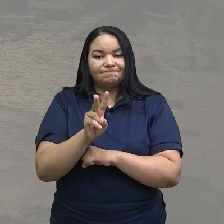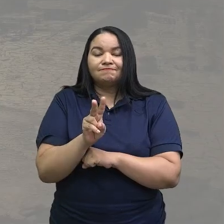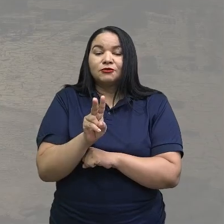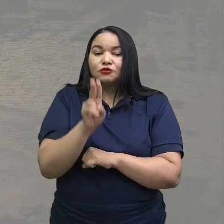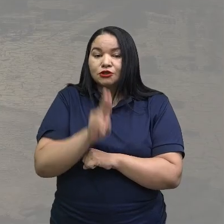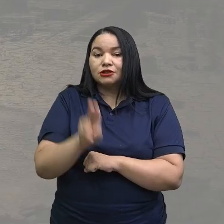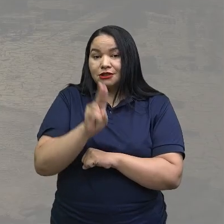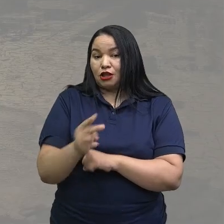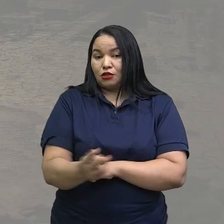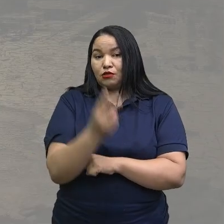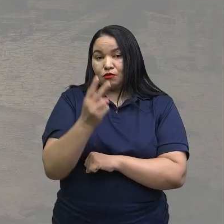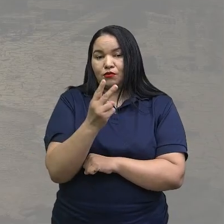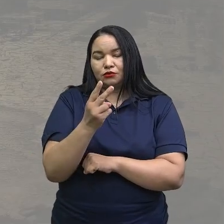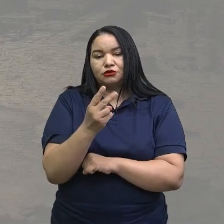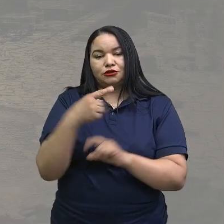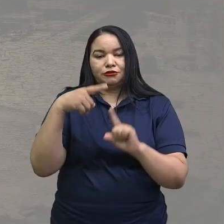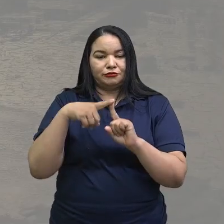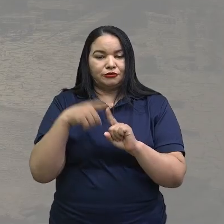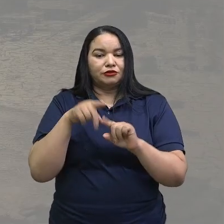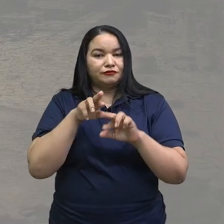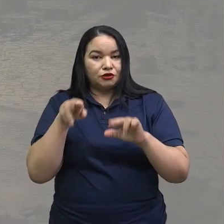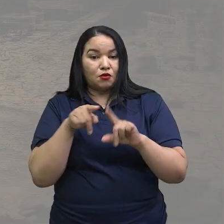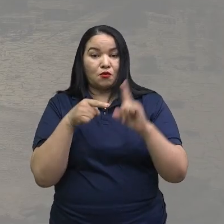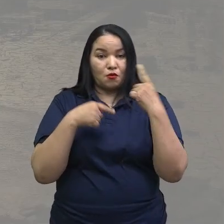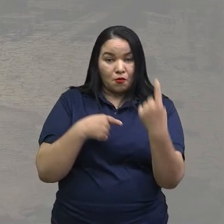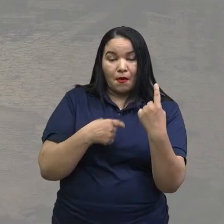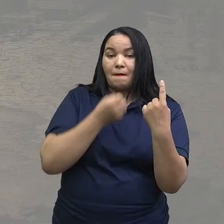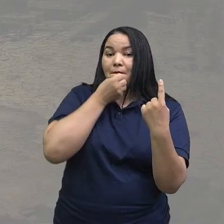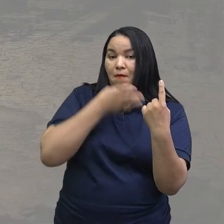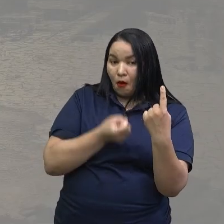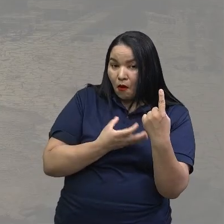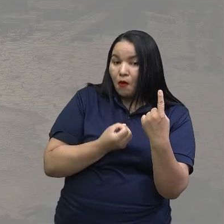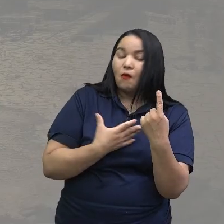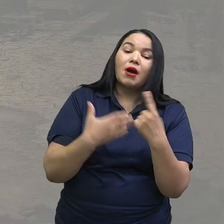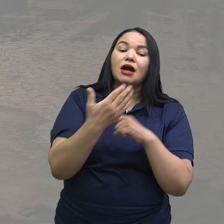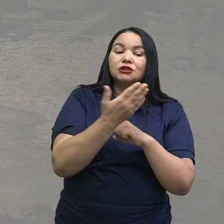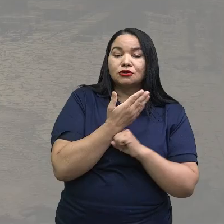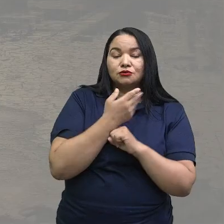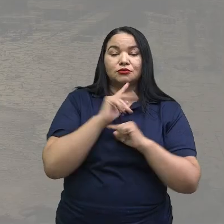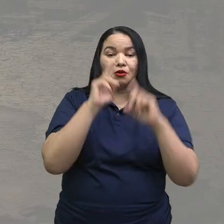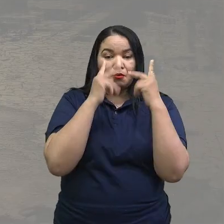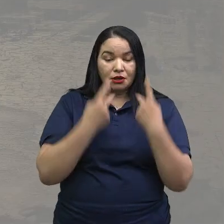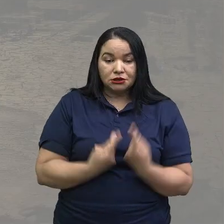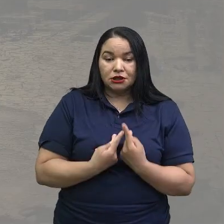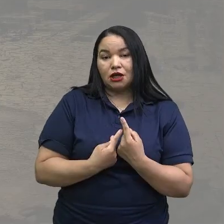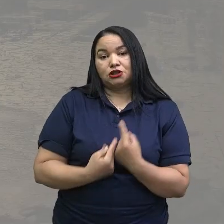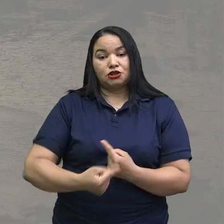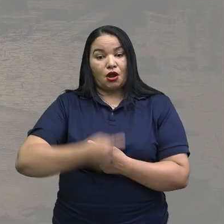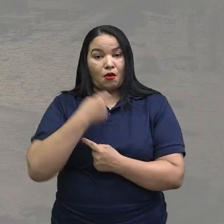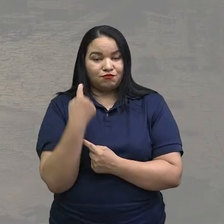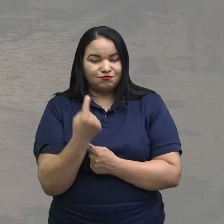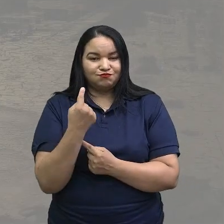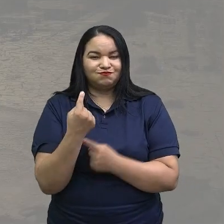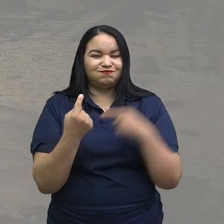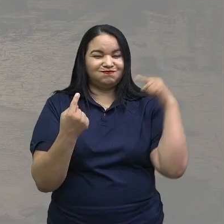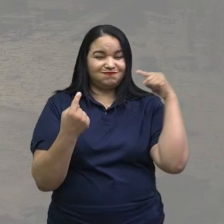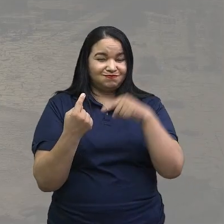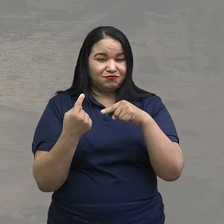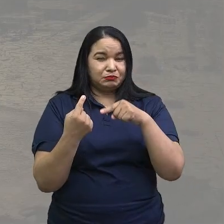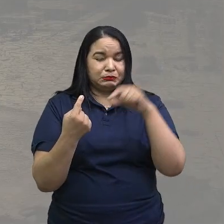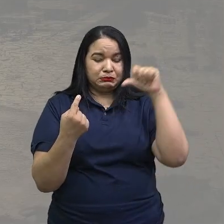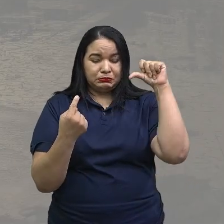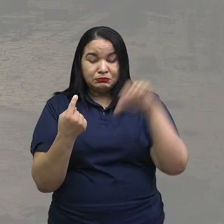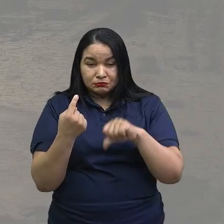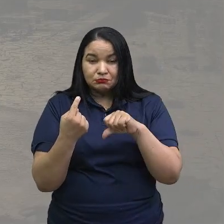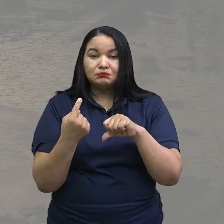maneiras completamente diferentes. Uma benéfica, né, uma que ajuda a humanidade e tudo mais, e a outra, né, que